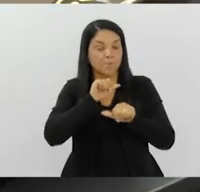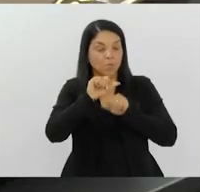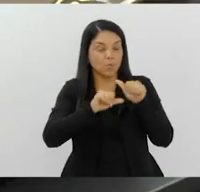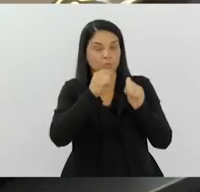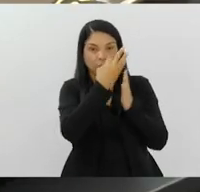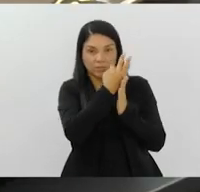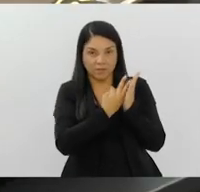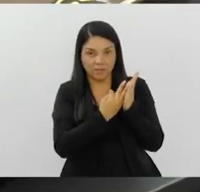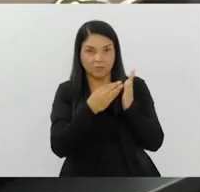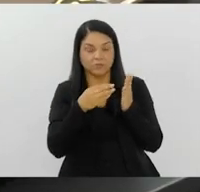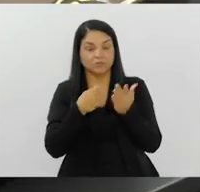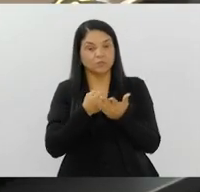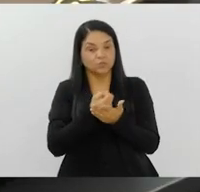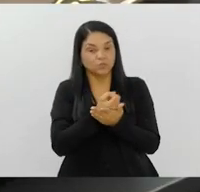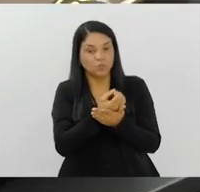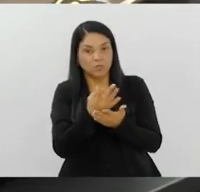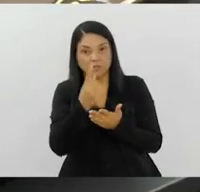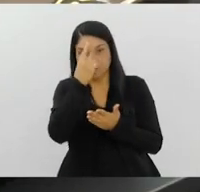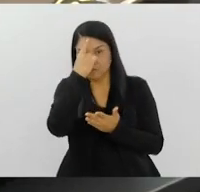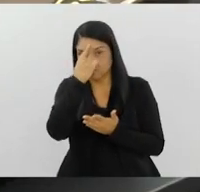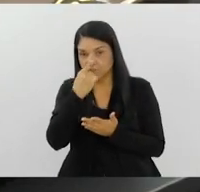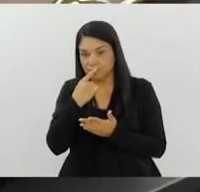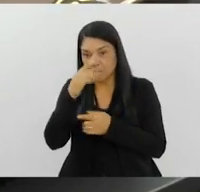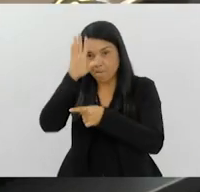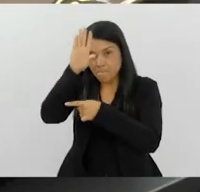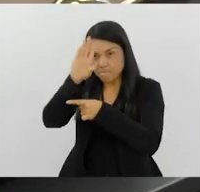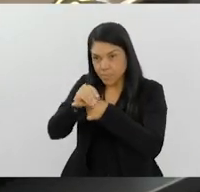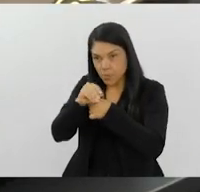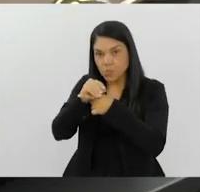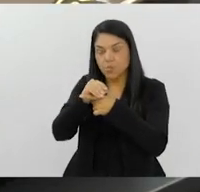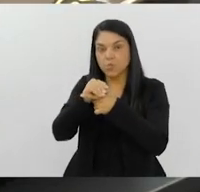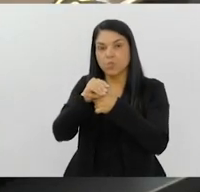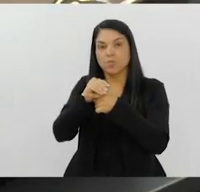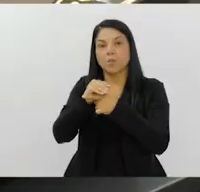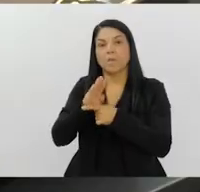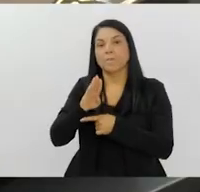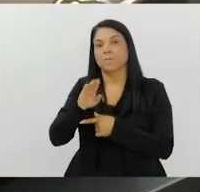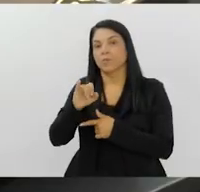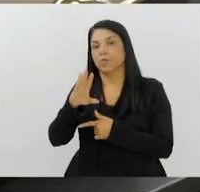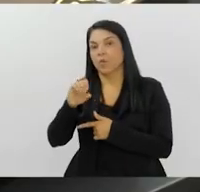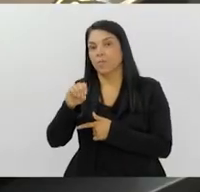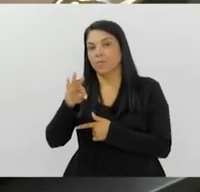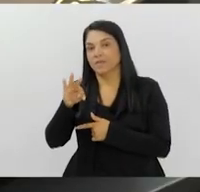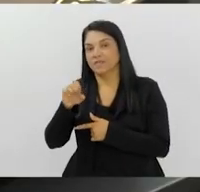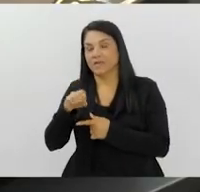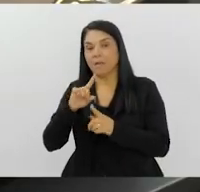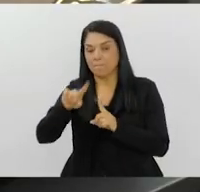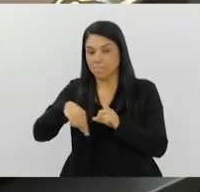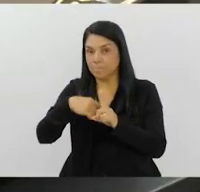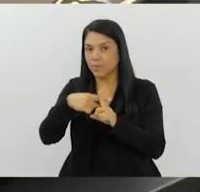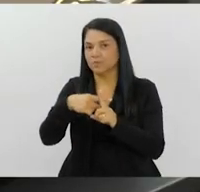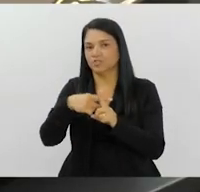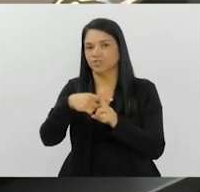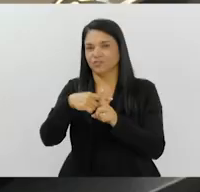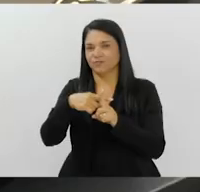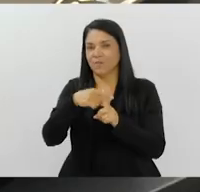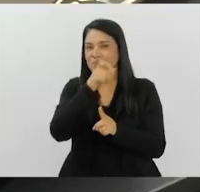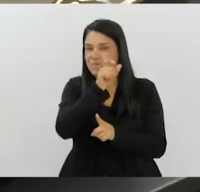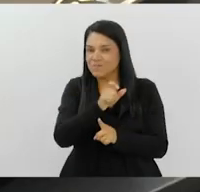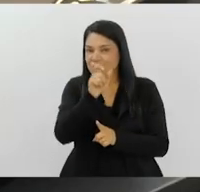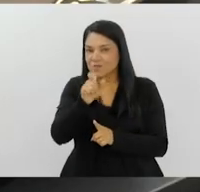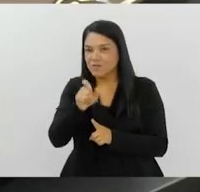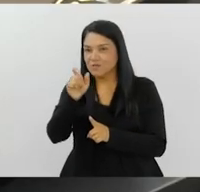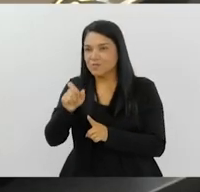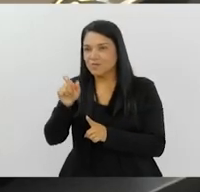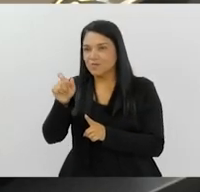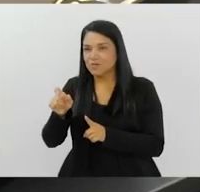o quantitativo de faces com reconhecimento por biometria facial positivo sim sim sim então são aquelas pessoas que efetivamente sim